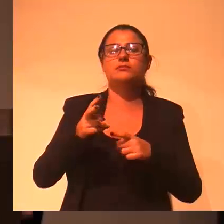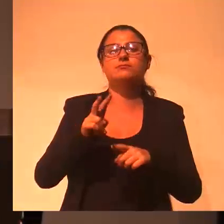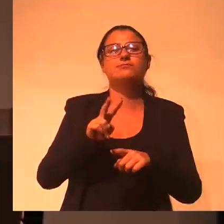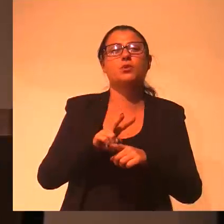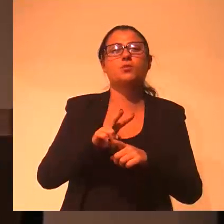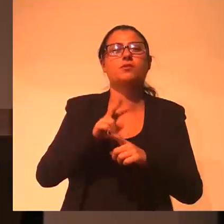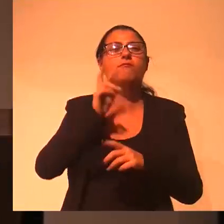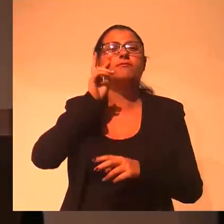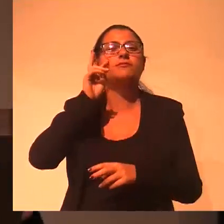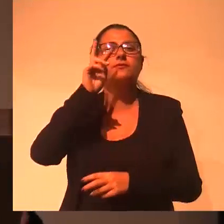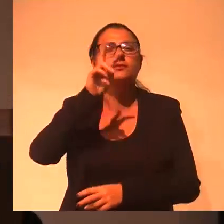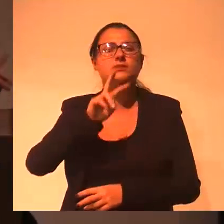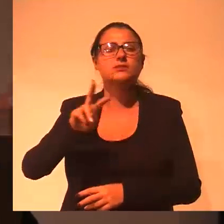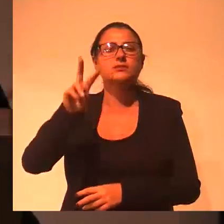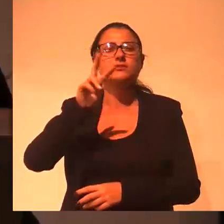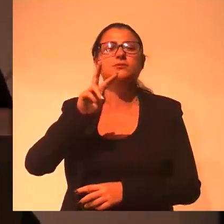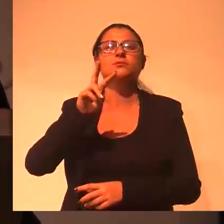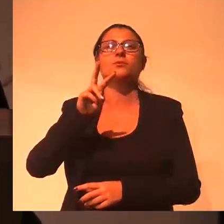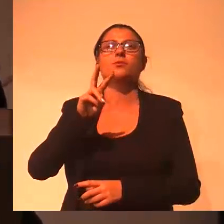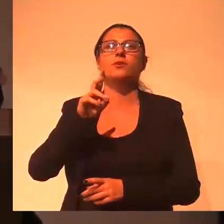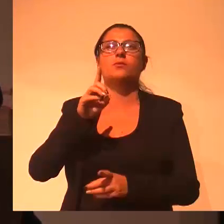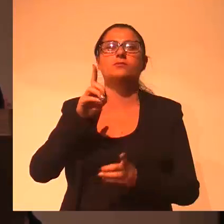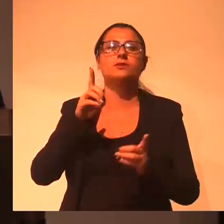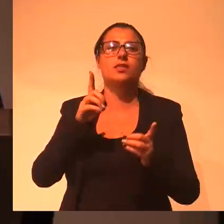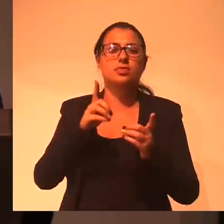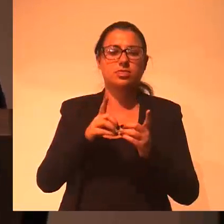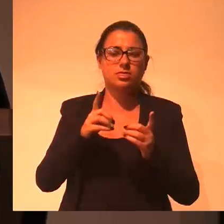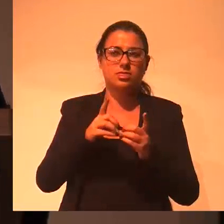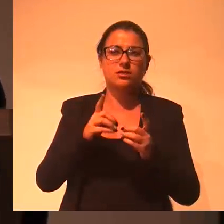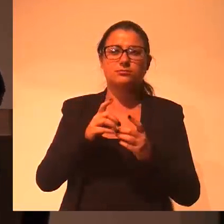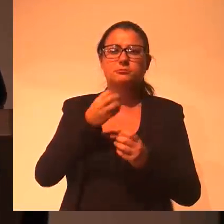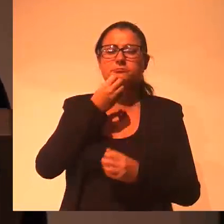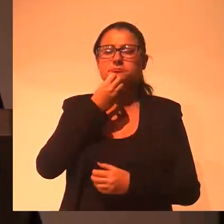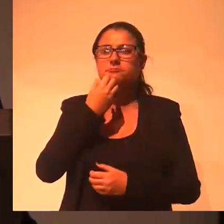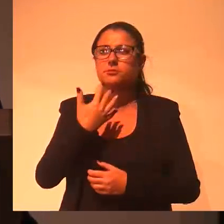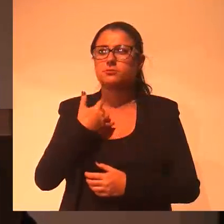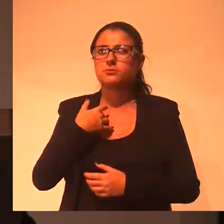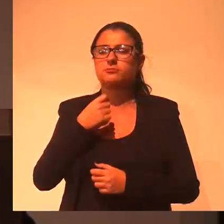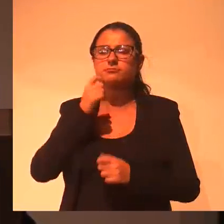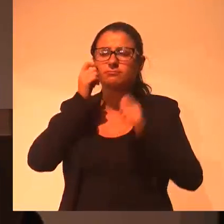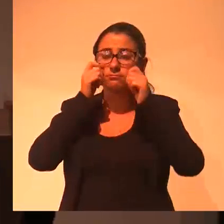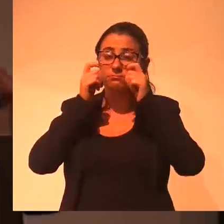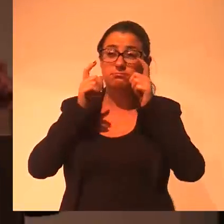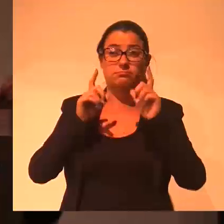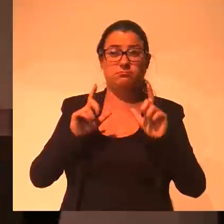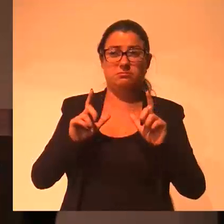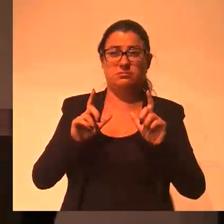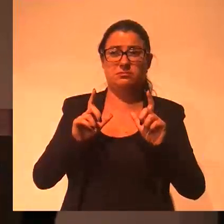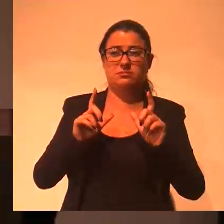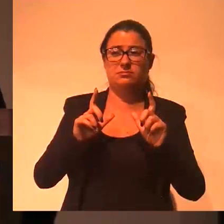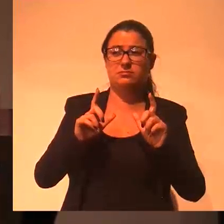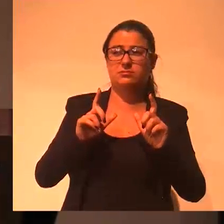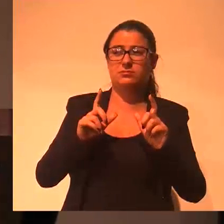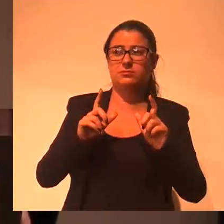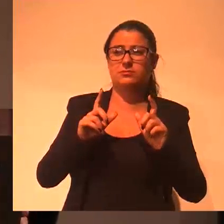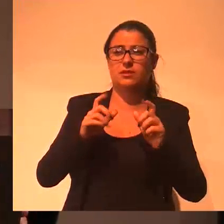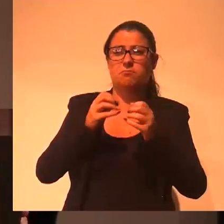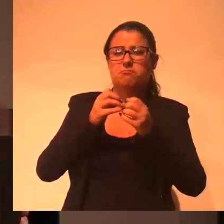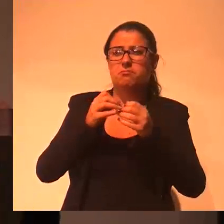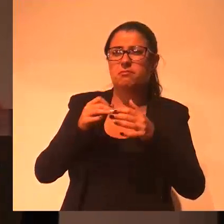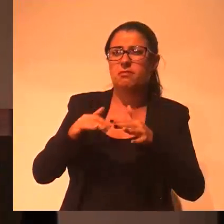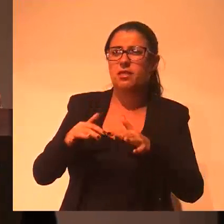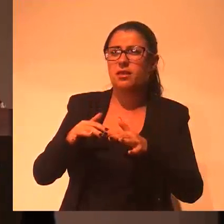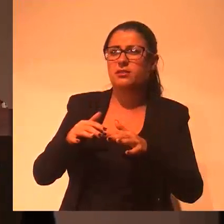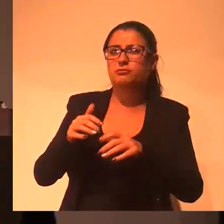da visão, muito bem atendido. Eu vejo fiquei perplexo pela precariedade, a dificuldade dos